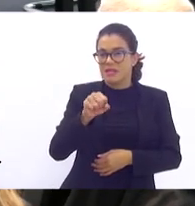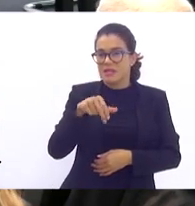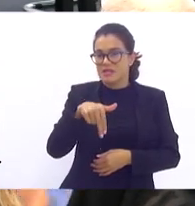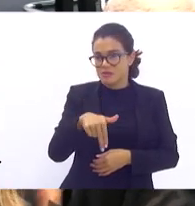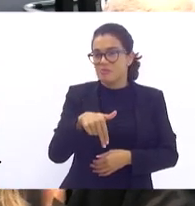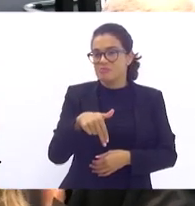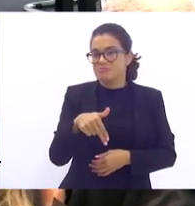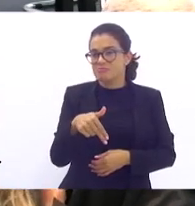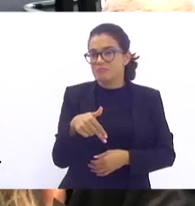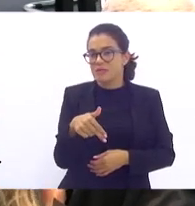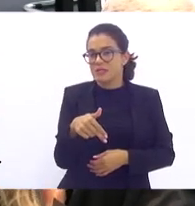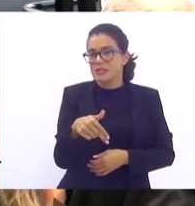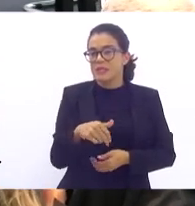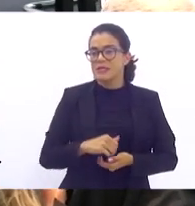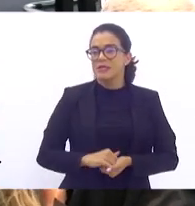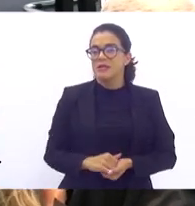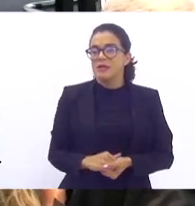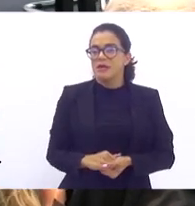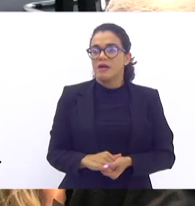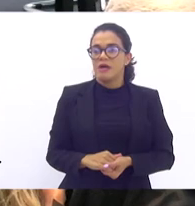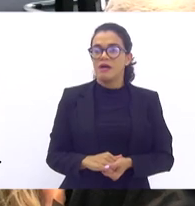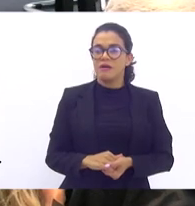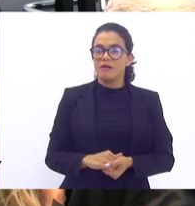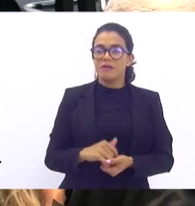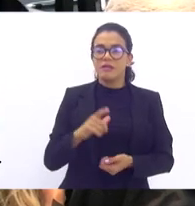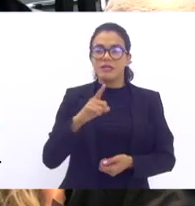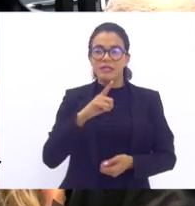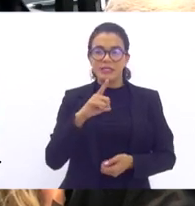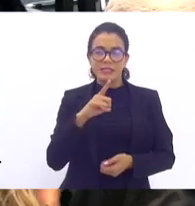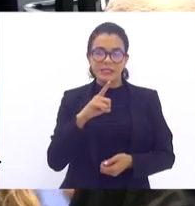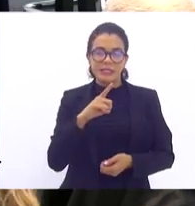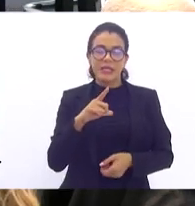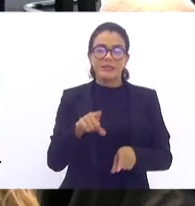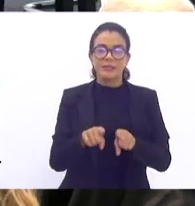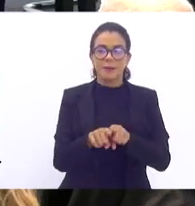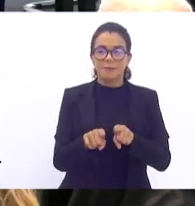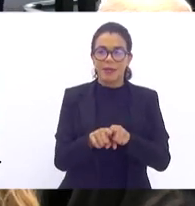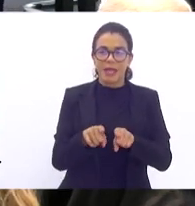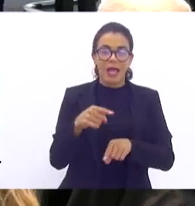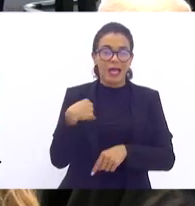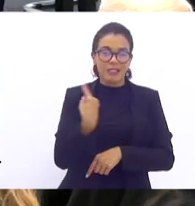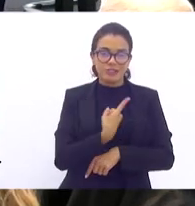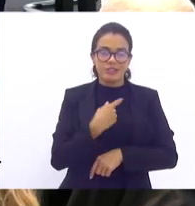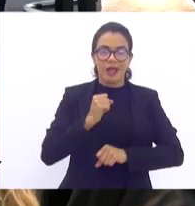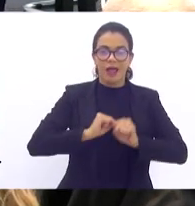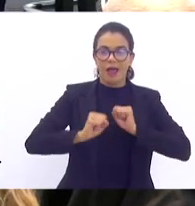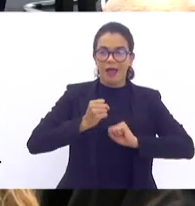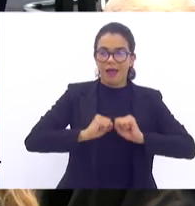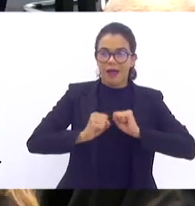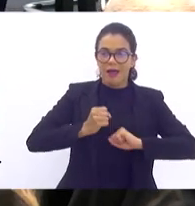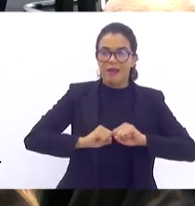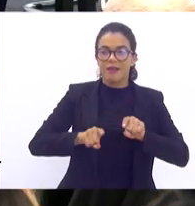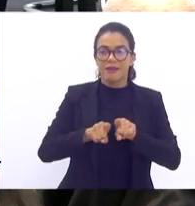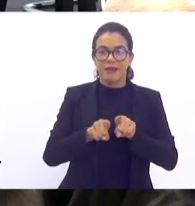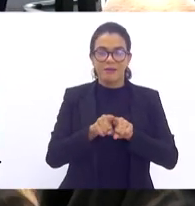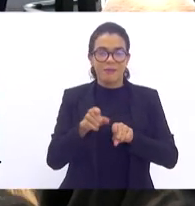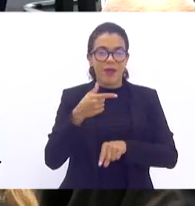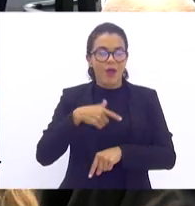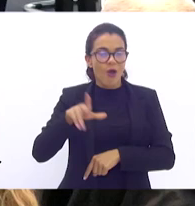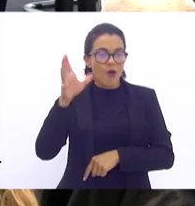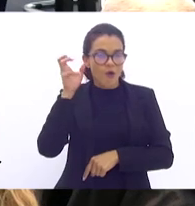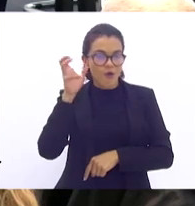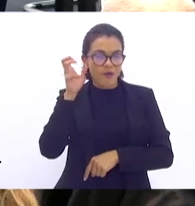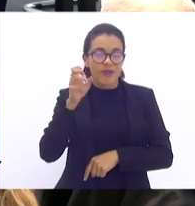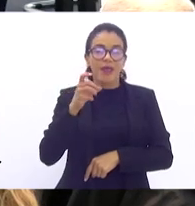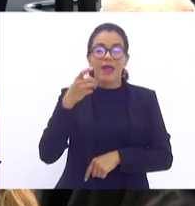né eu tenho mais aqui registrado e a gente está ansioso aqui também para ouvir a